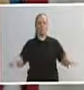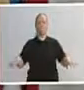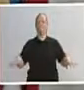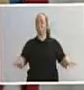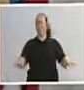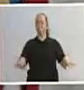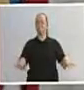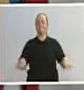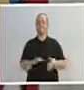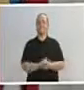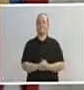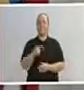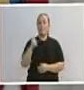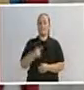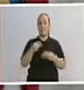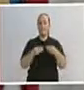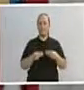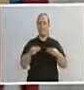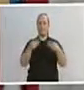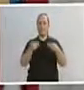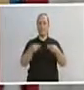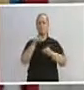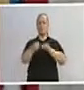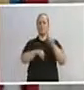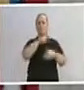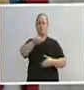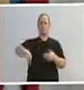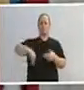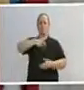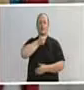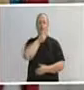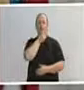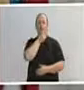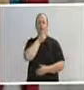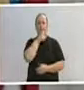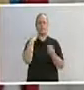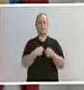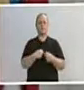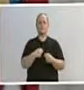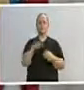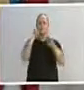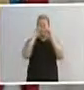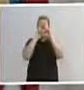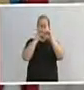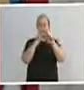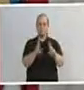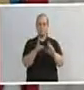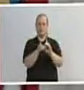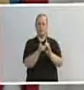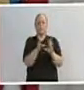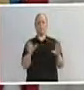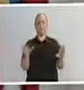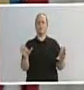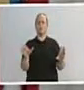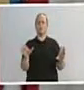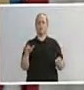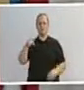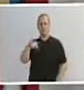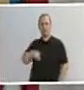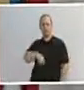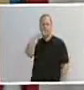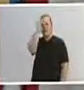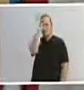Mesmo o primeiro-ministro sendo derrotado, ele foi a público e disse: nós temos que respeitar a democracia. E aqui no Brasil,